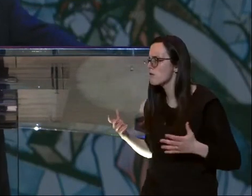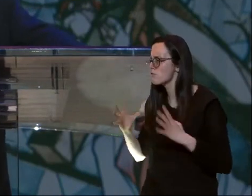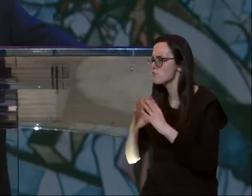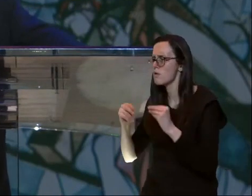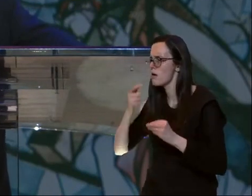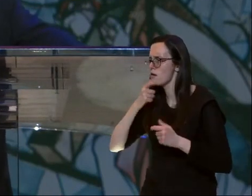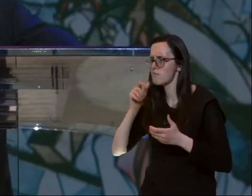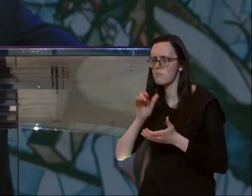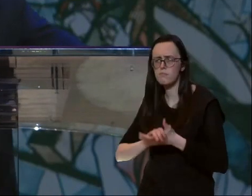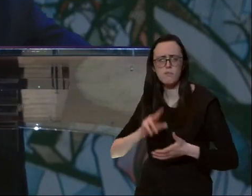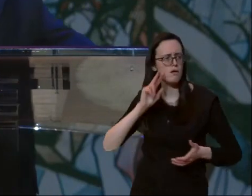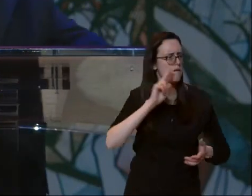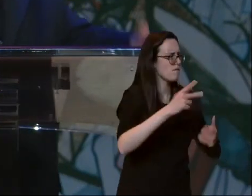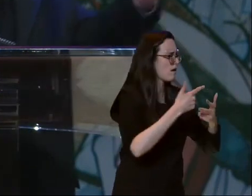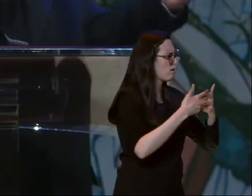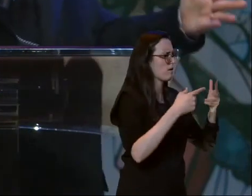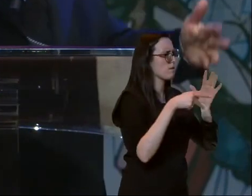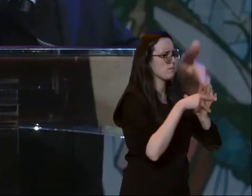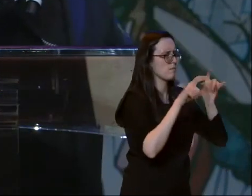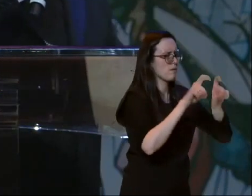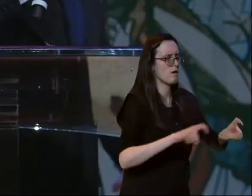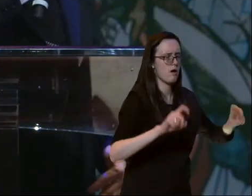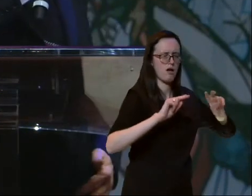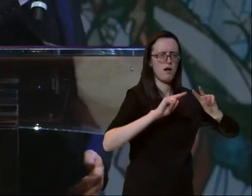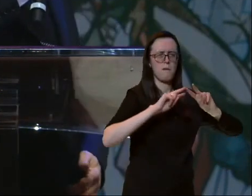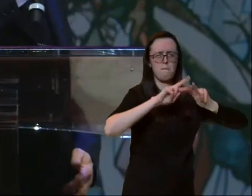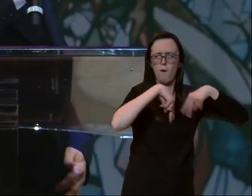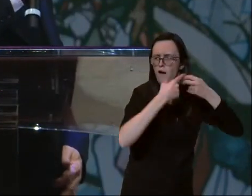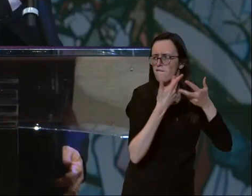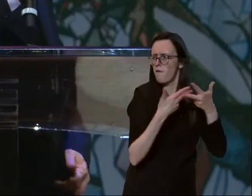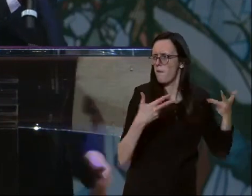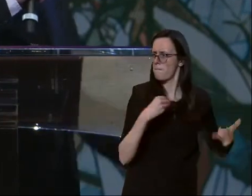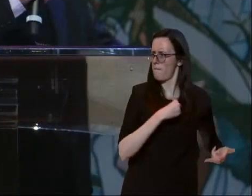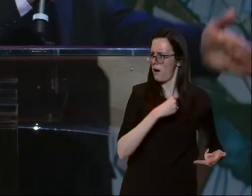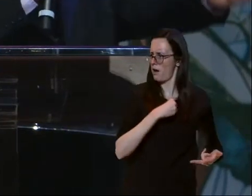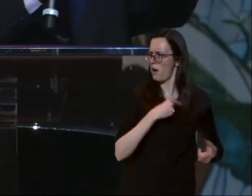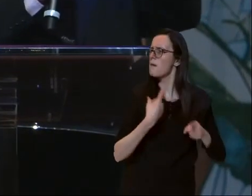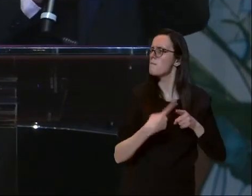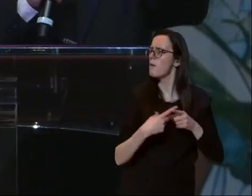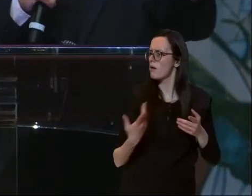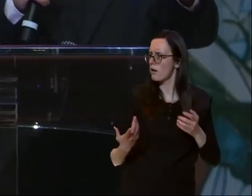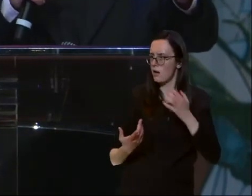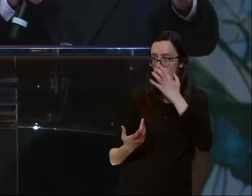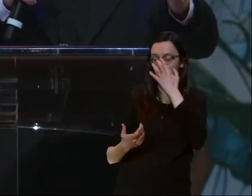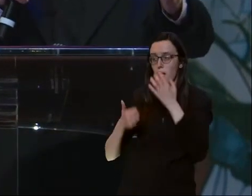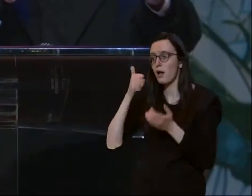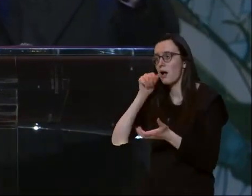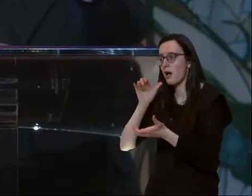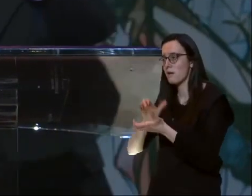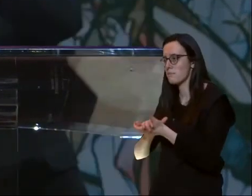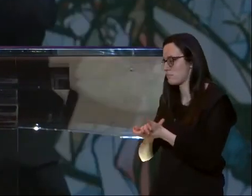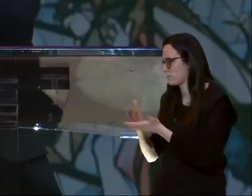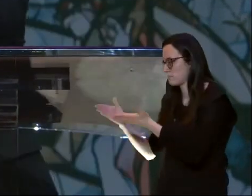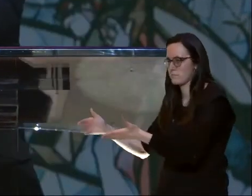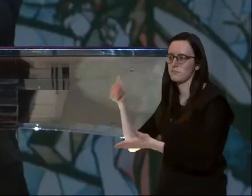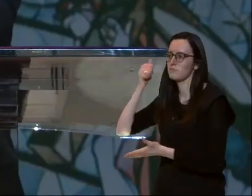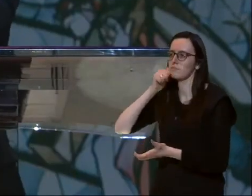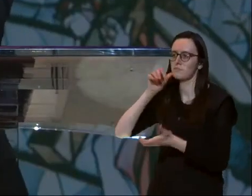Me desculpe, mas isso é coisa de um jumento. Porque deixar a esposa na cama